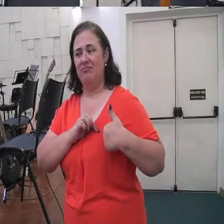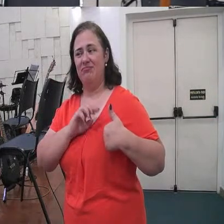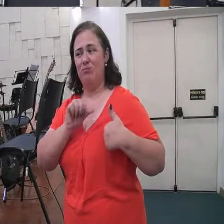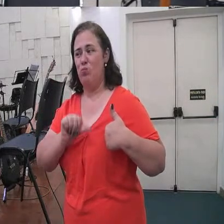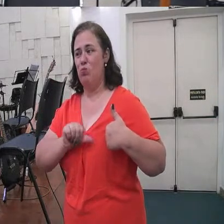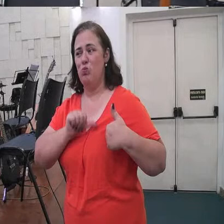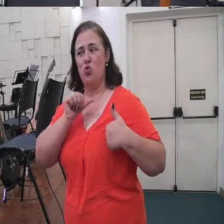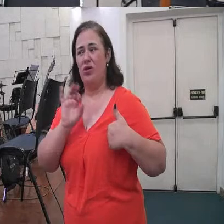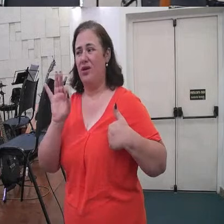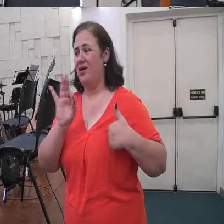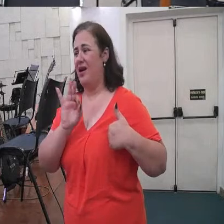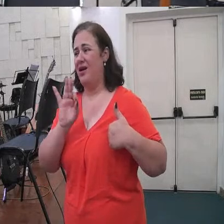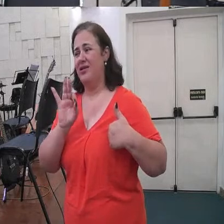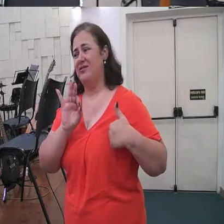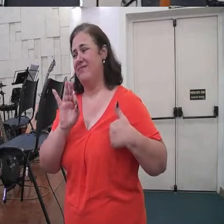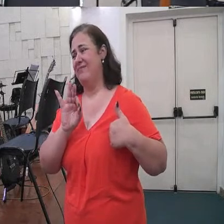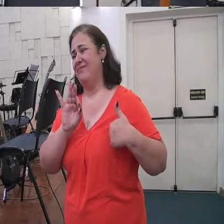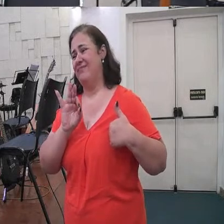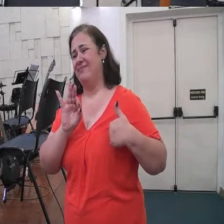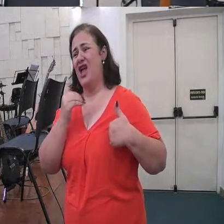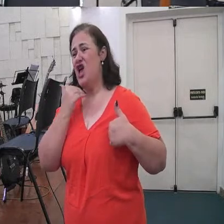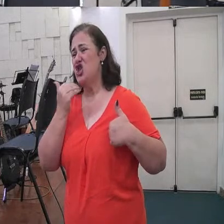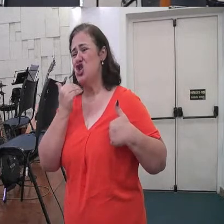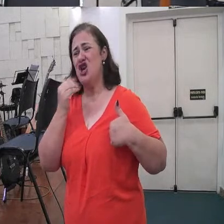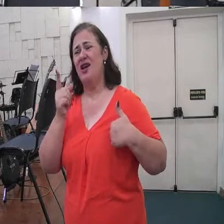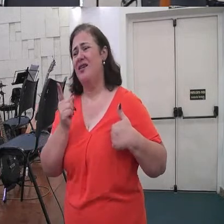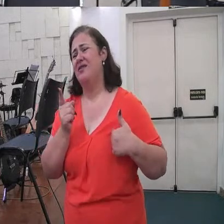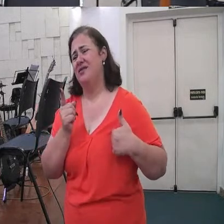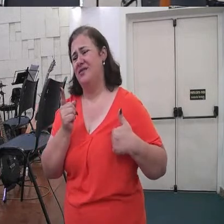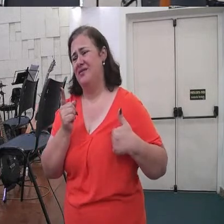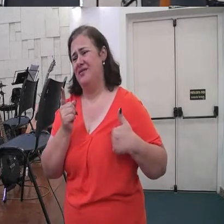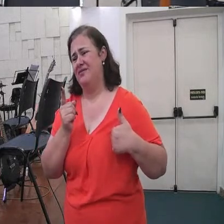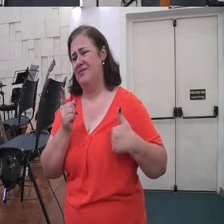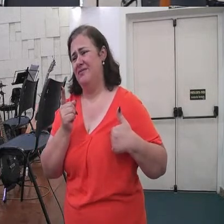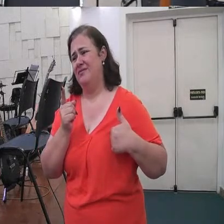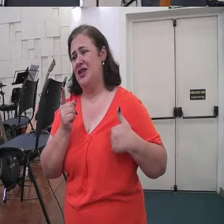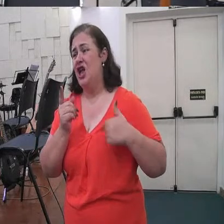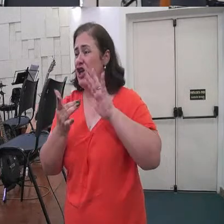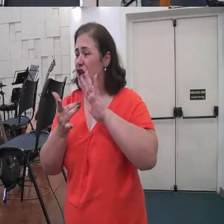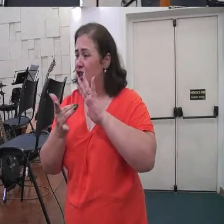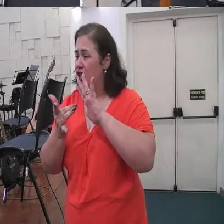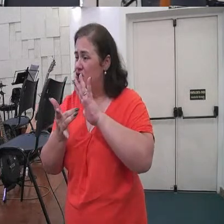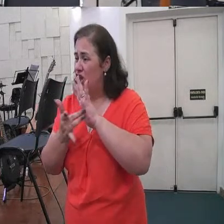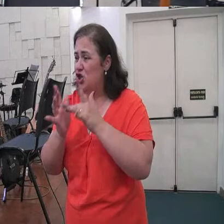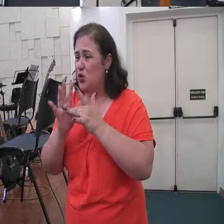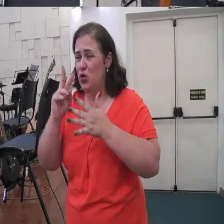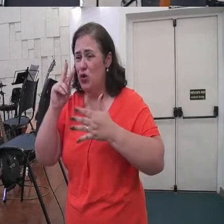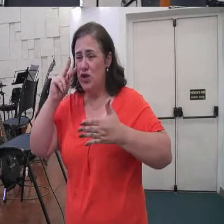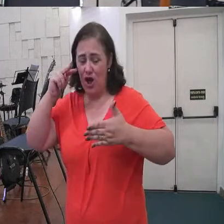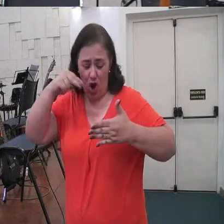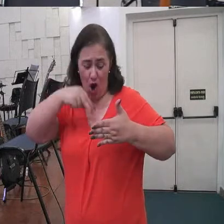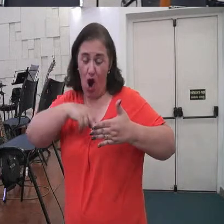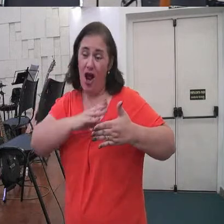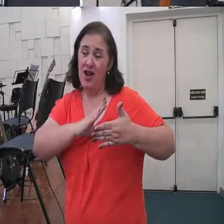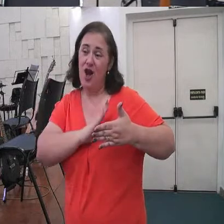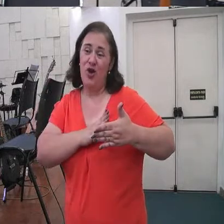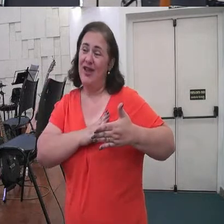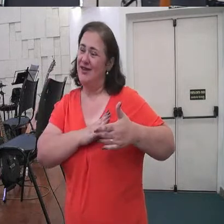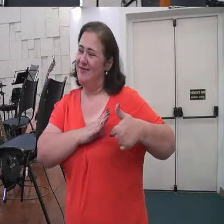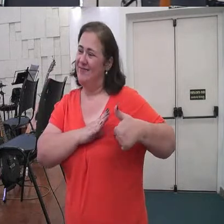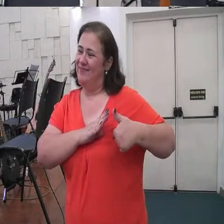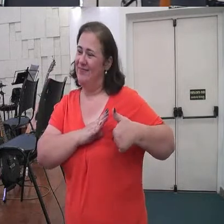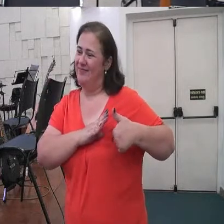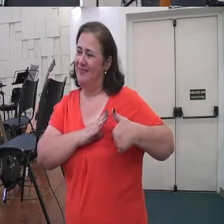interessante. Ele colocou duas bandeiras no desenho. A bandeira da popa estava virada para a direita, a da proa